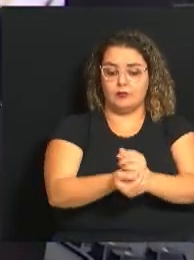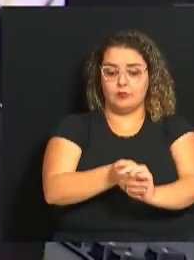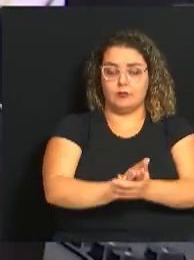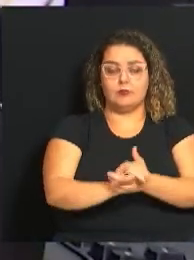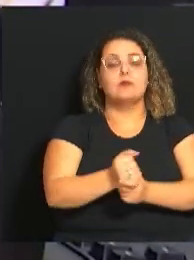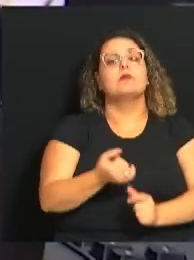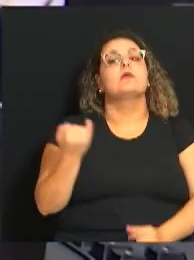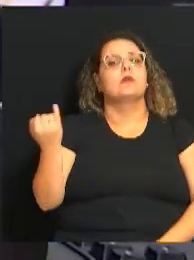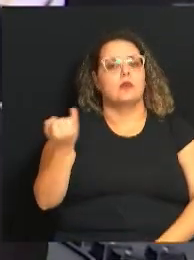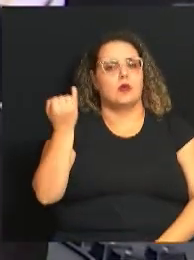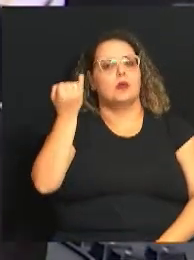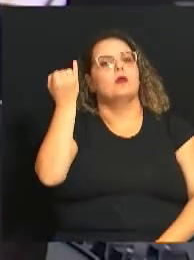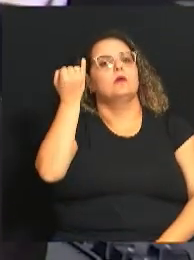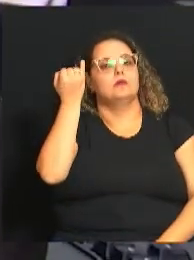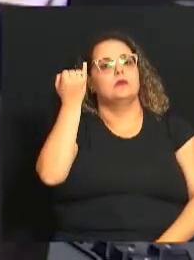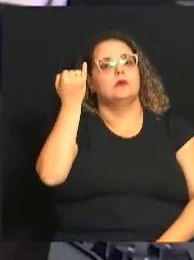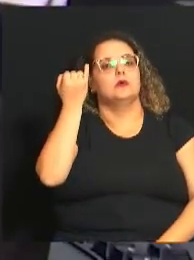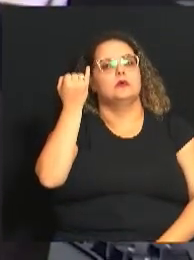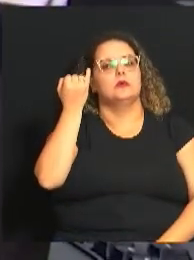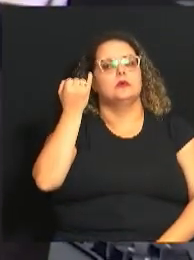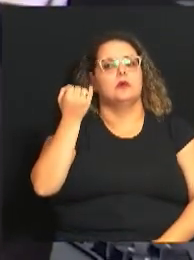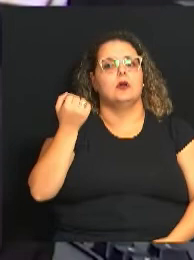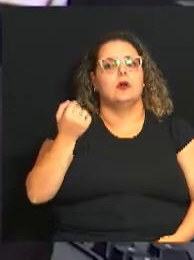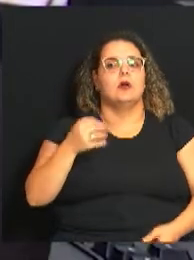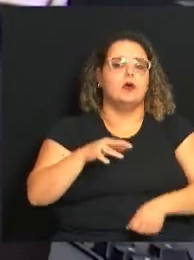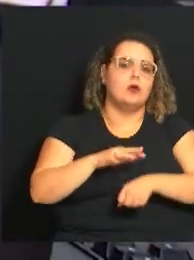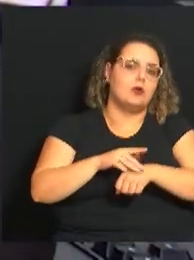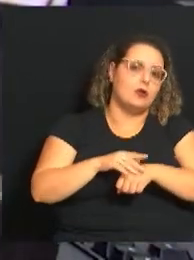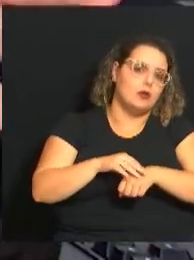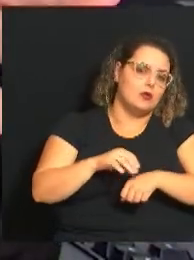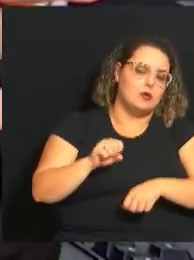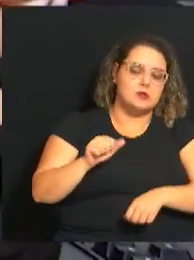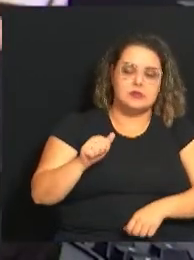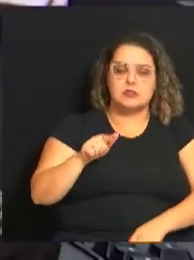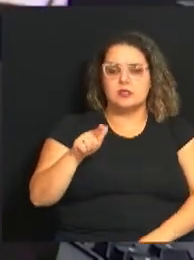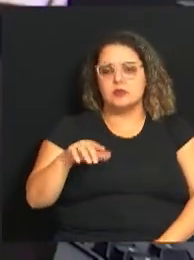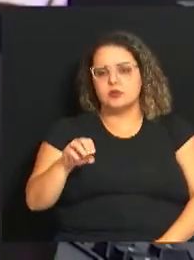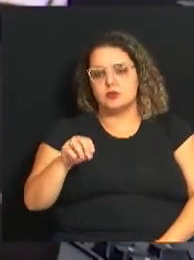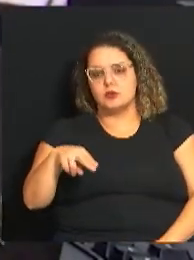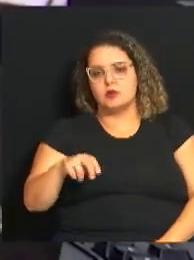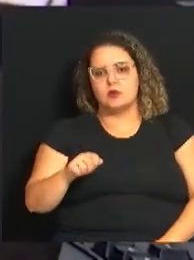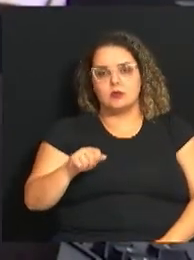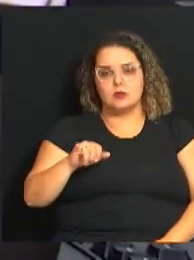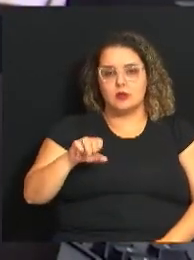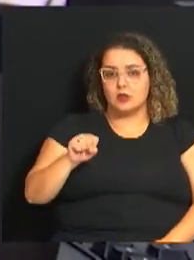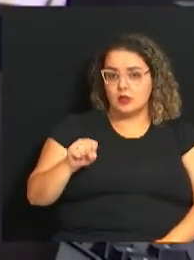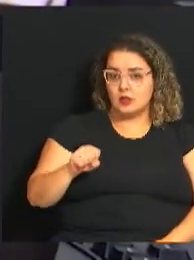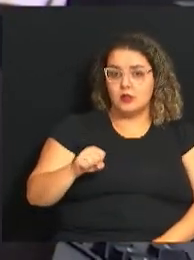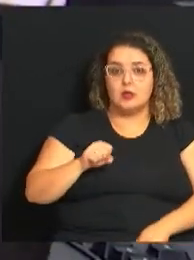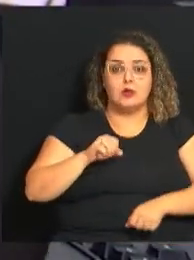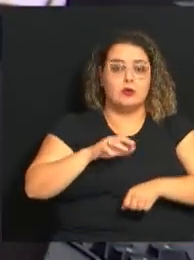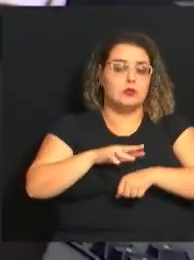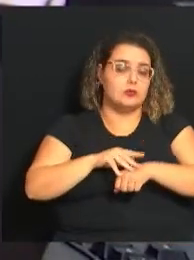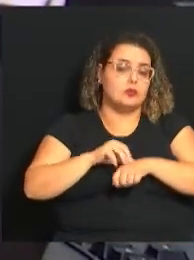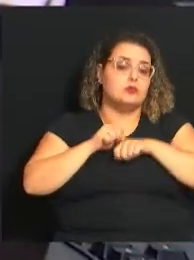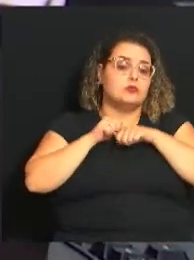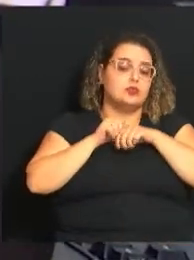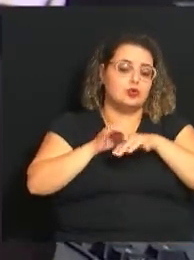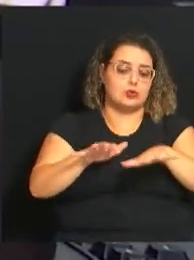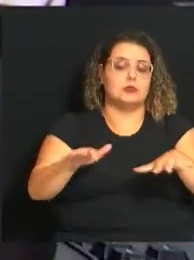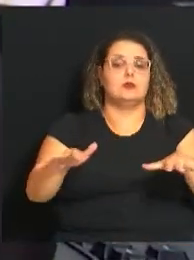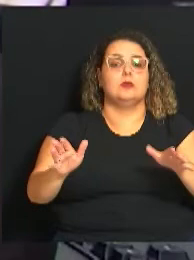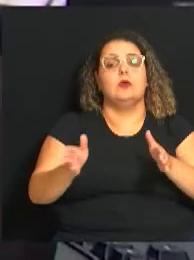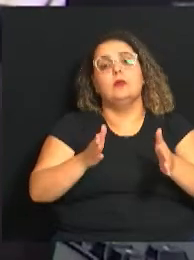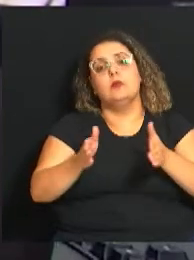combater as chamadas doenças sazonais ou essas doenças que se transmitem, às vezes